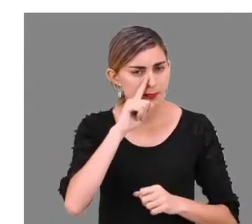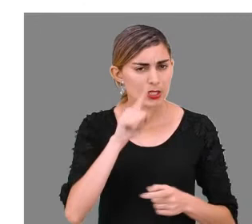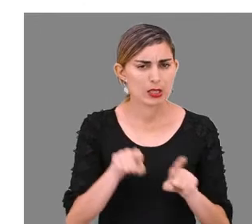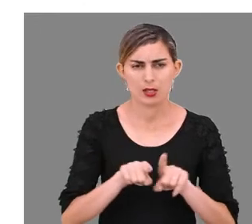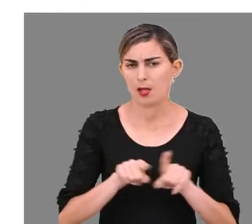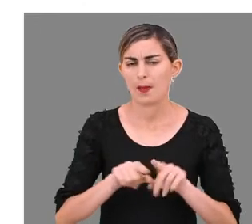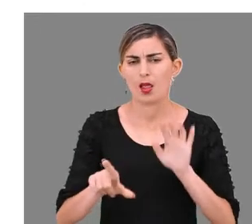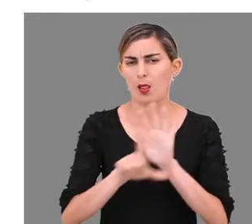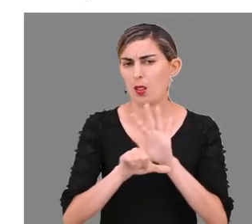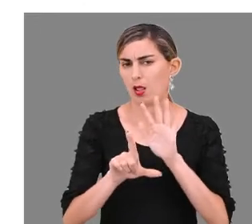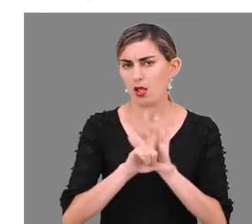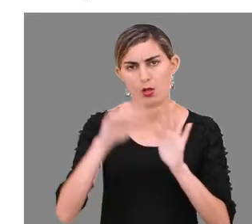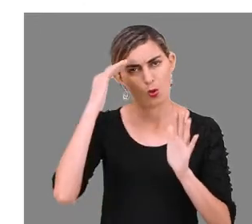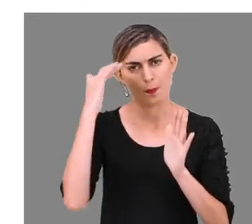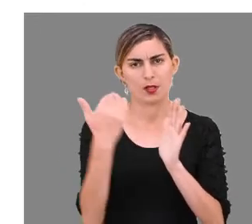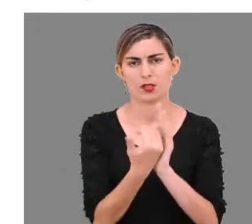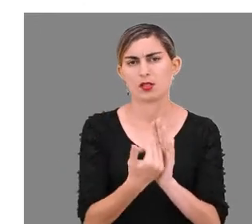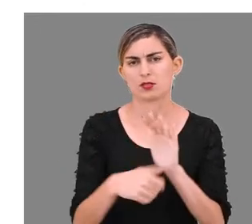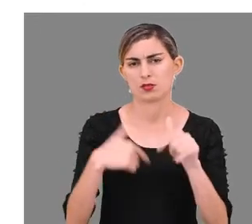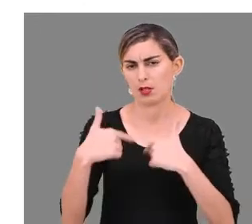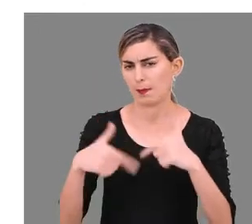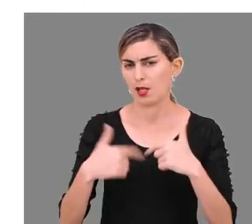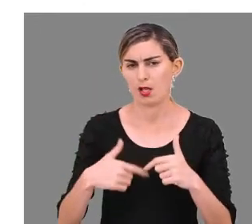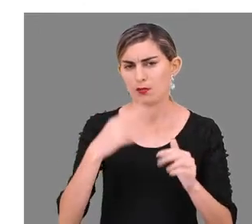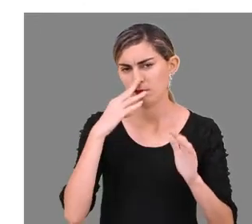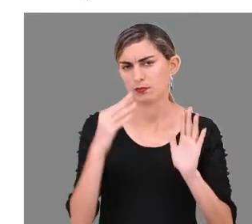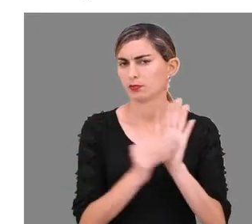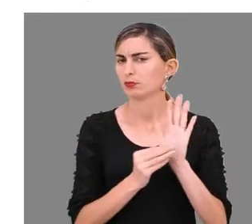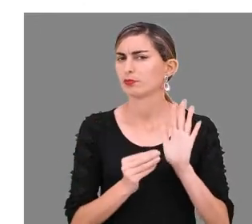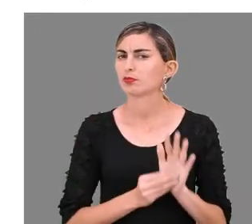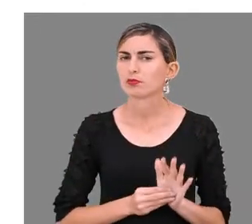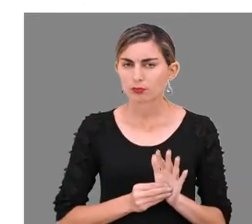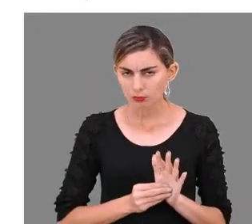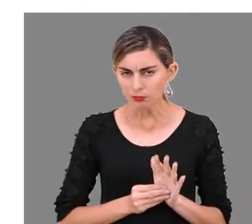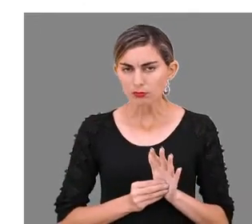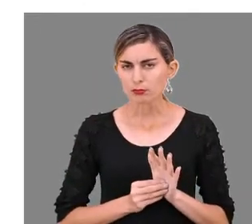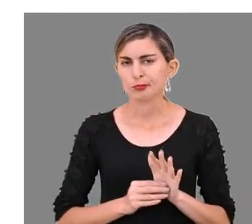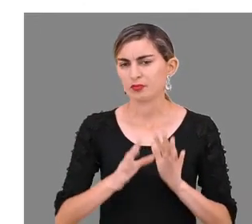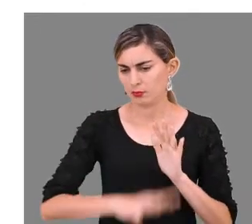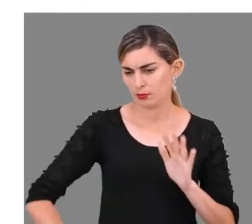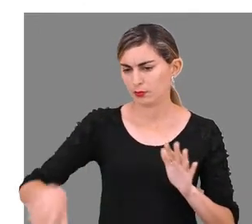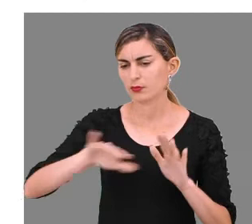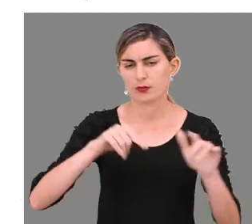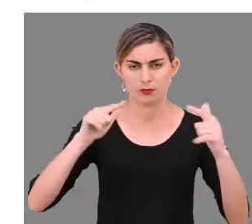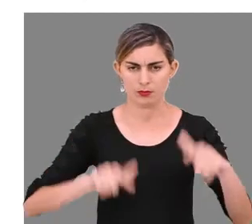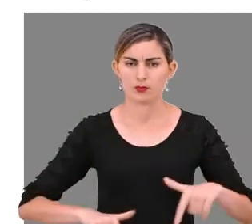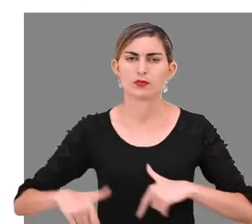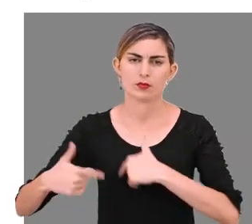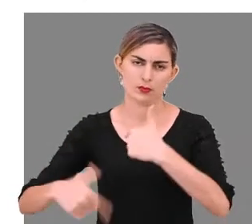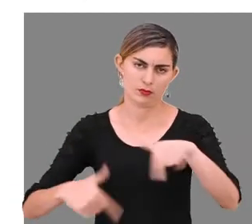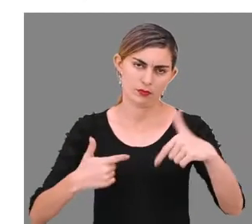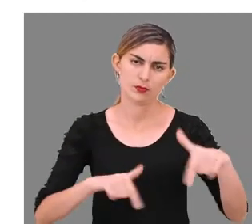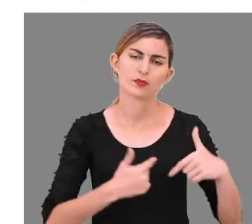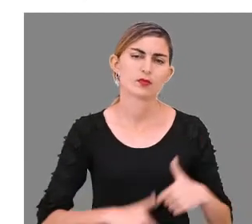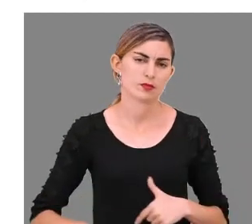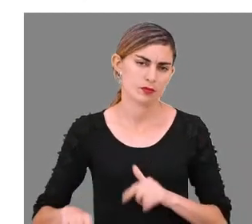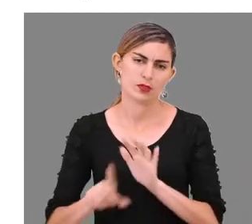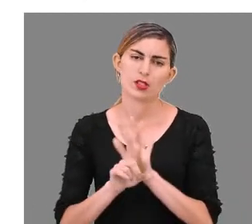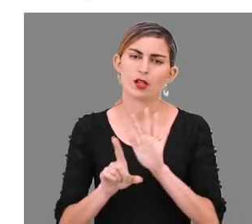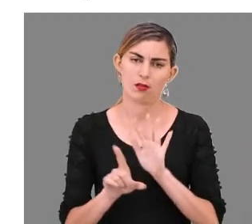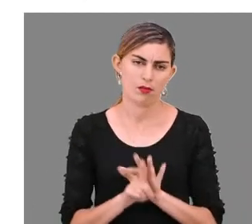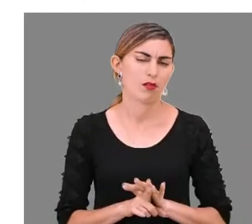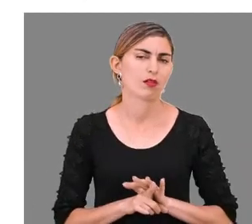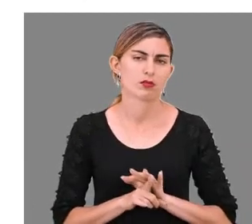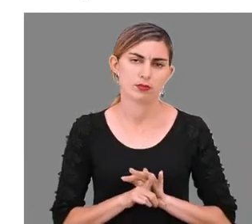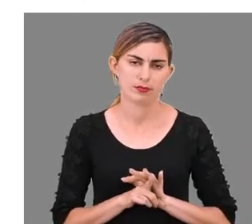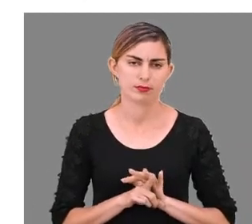não cumprimento de leis trabalhistas, as leis que regem o ambiente de trabalho, que rege